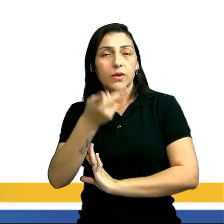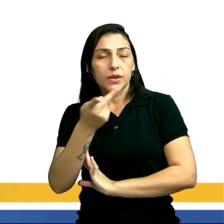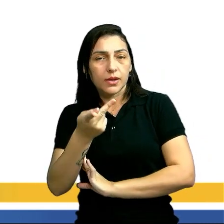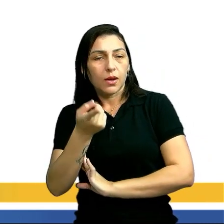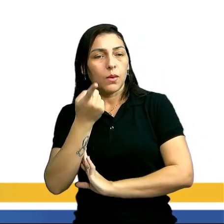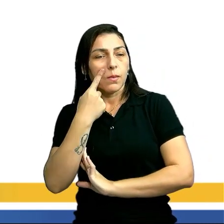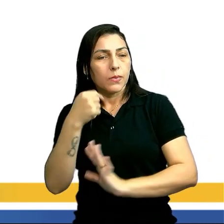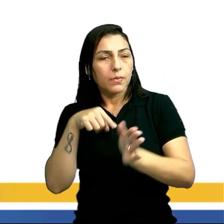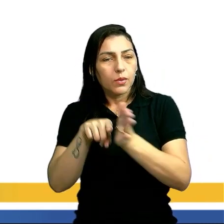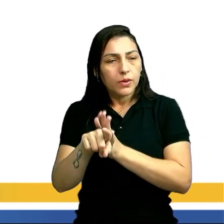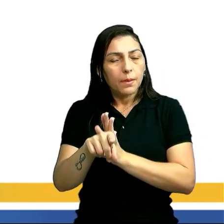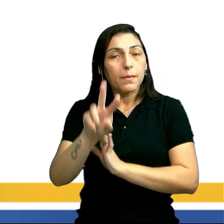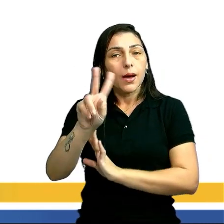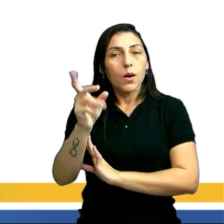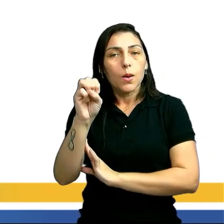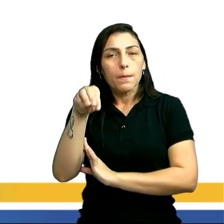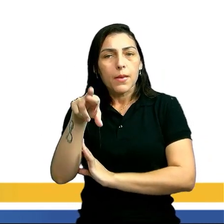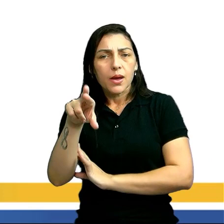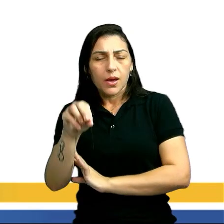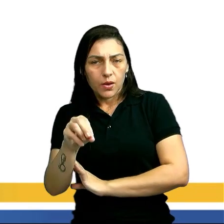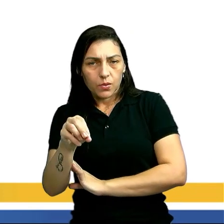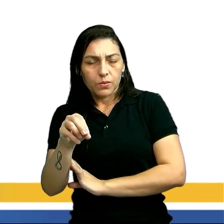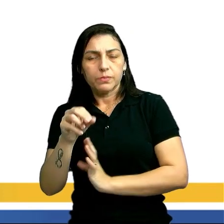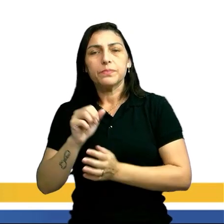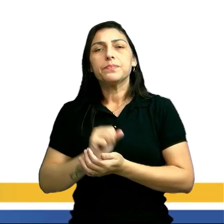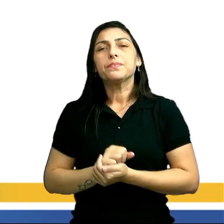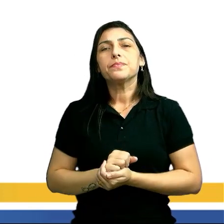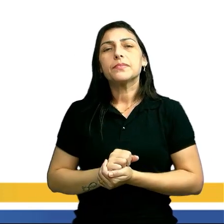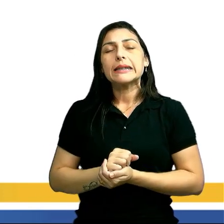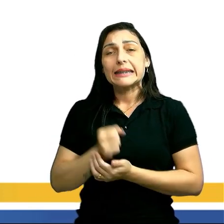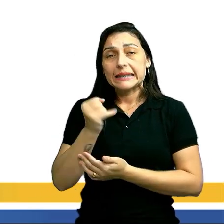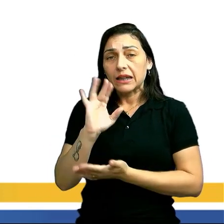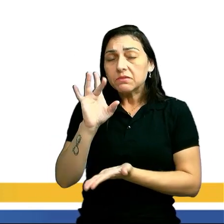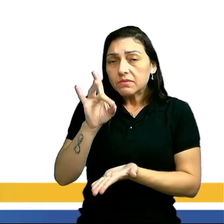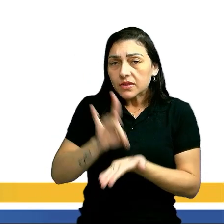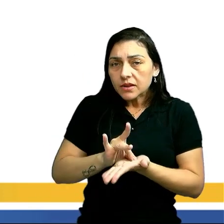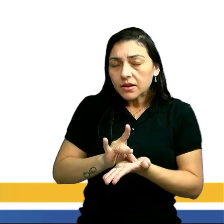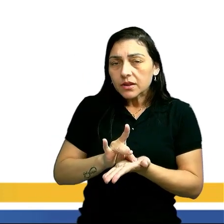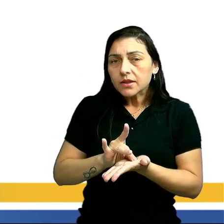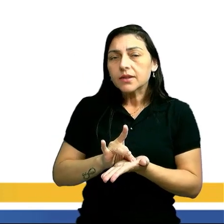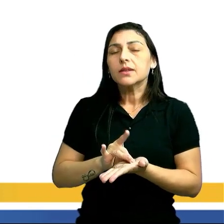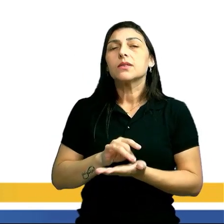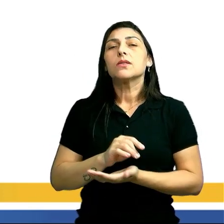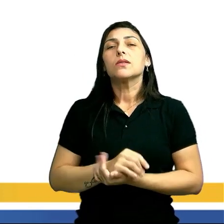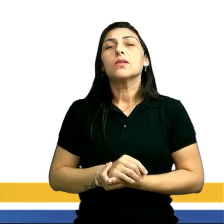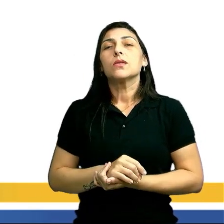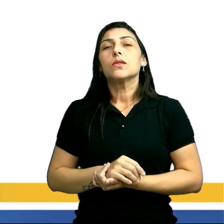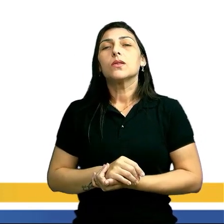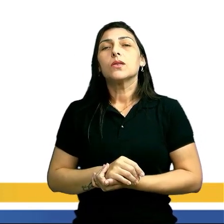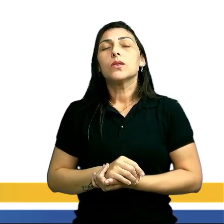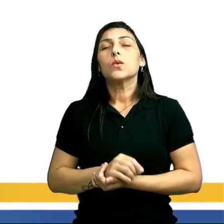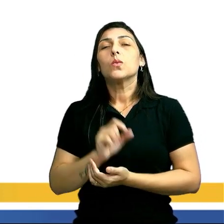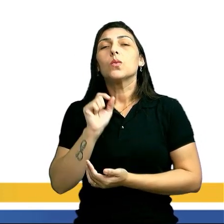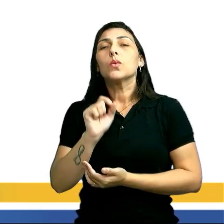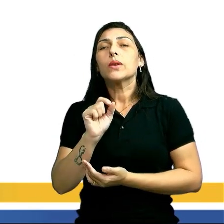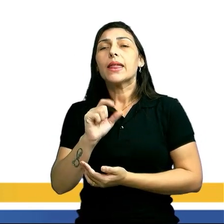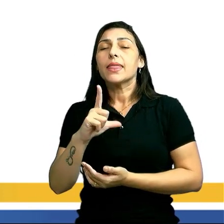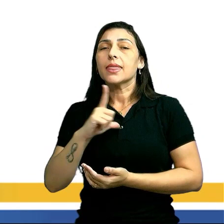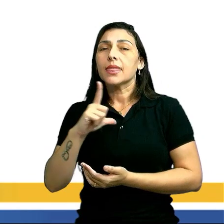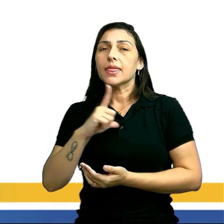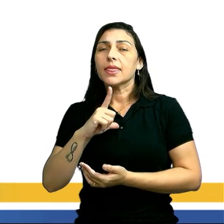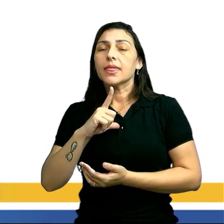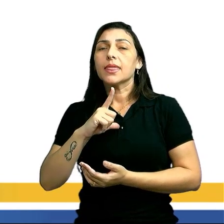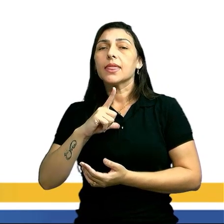Então vamos perguntar para Homero: caro Homero, se é verdade que no concernente à